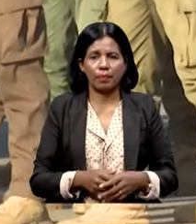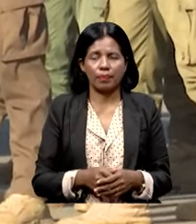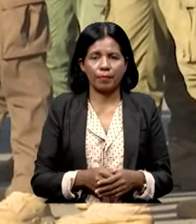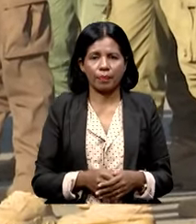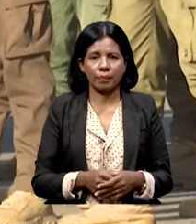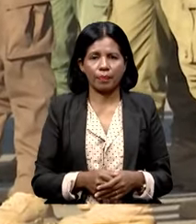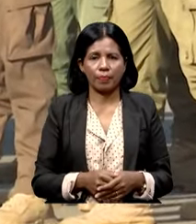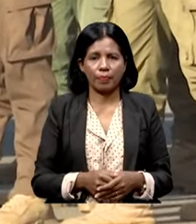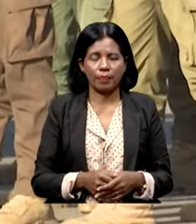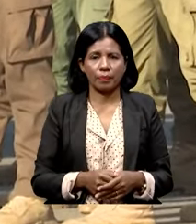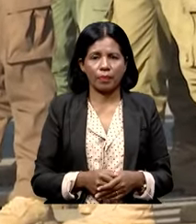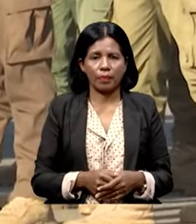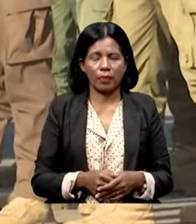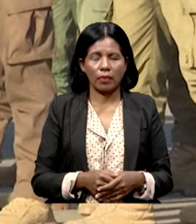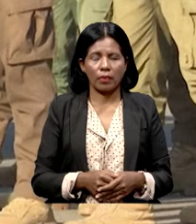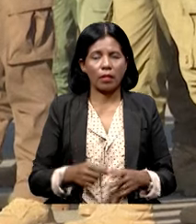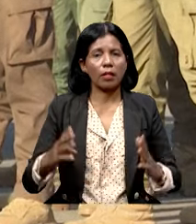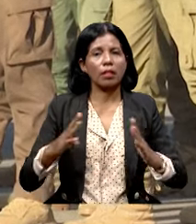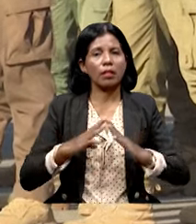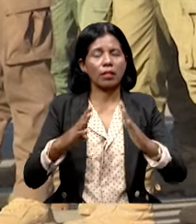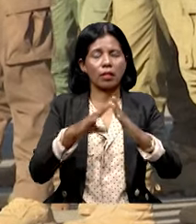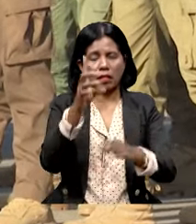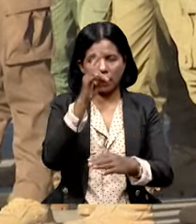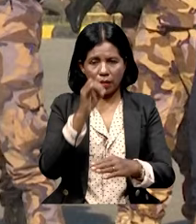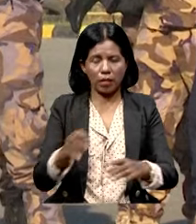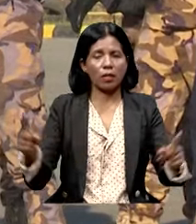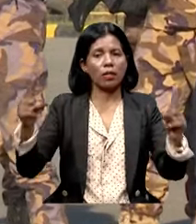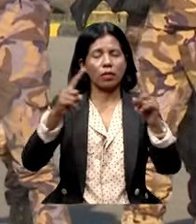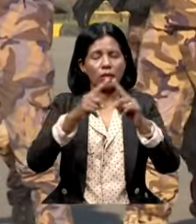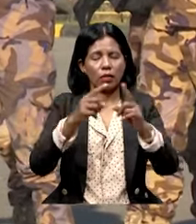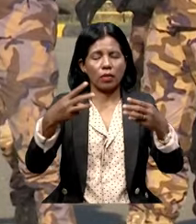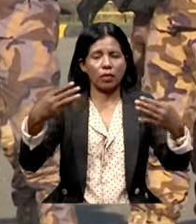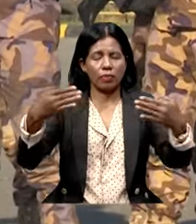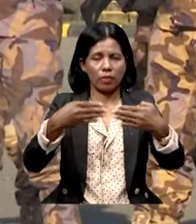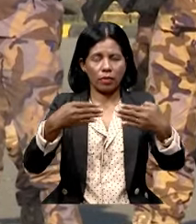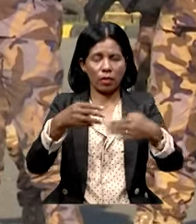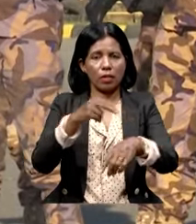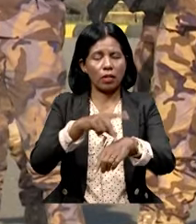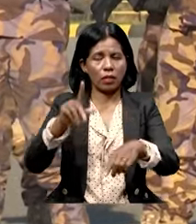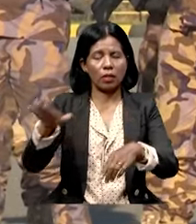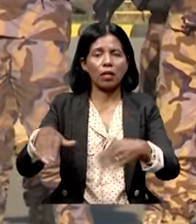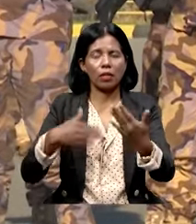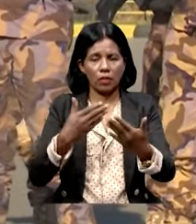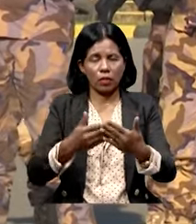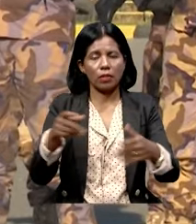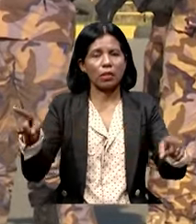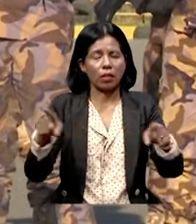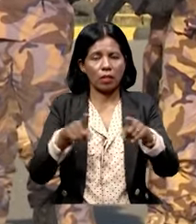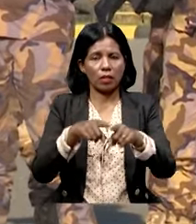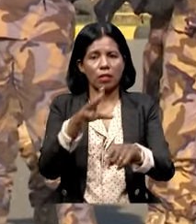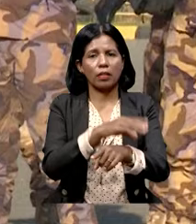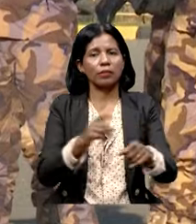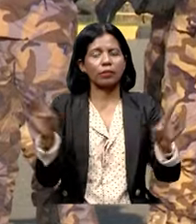si capital dili, to e a fronteira internacional, será, a Nessantasi nia, no